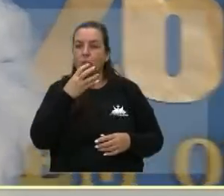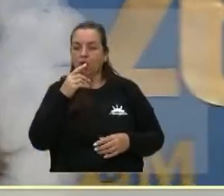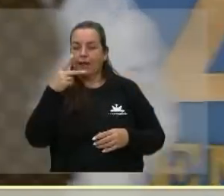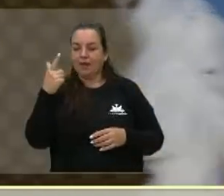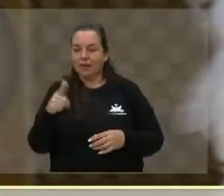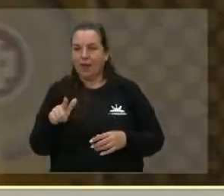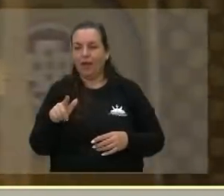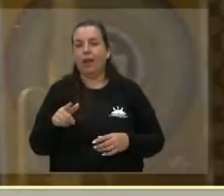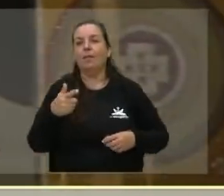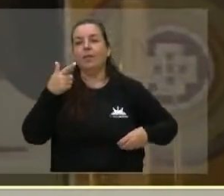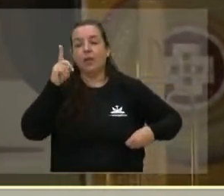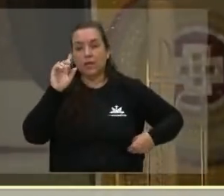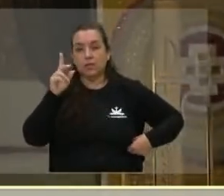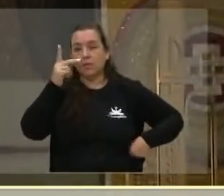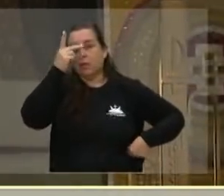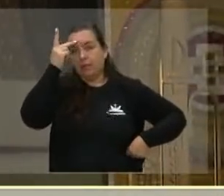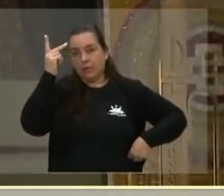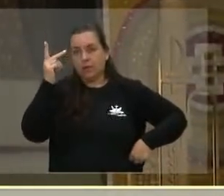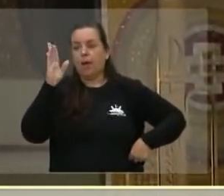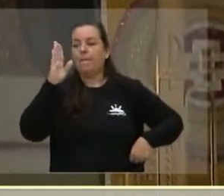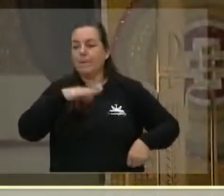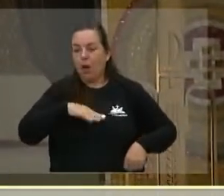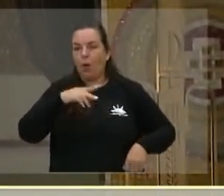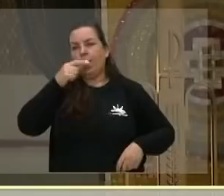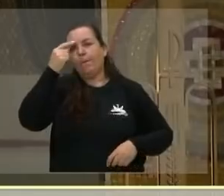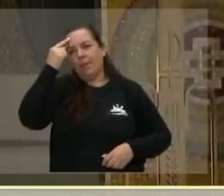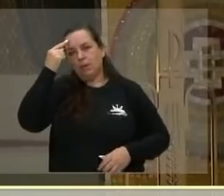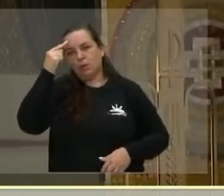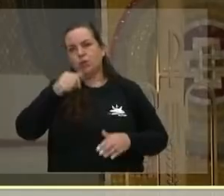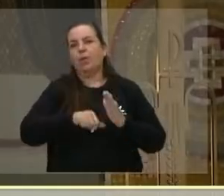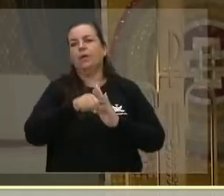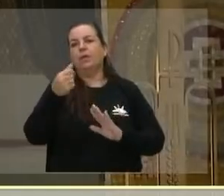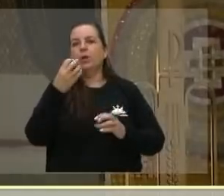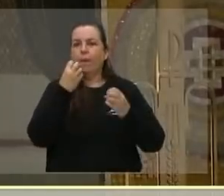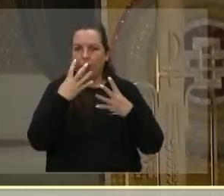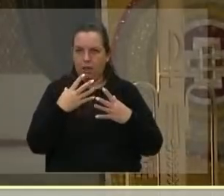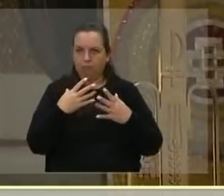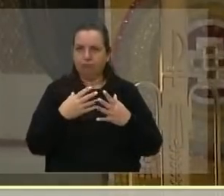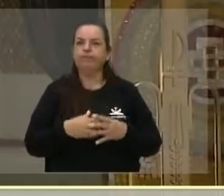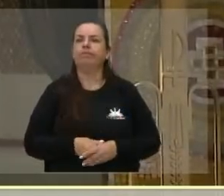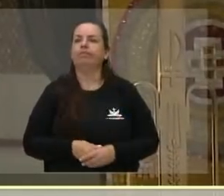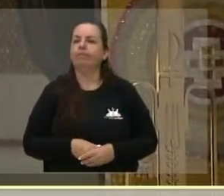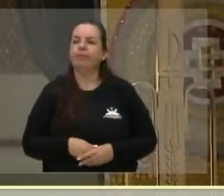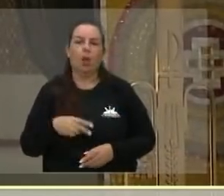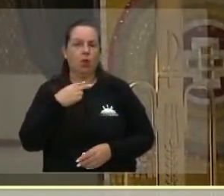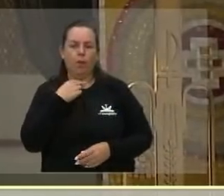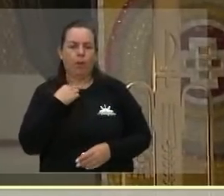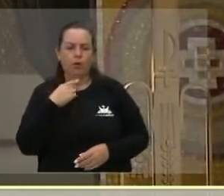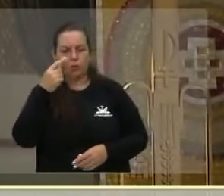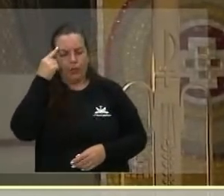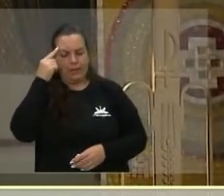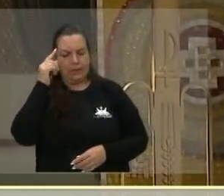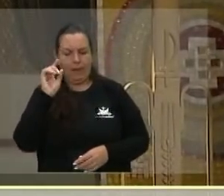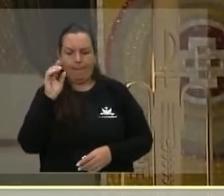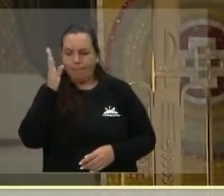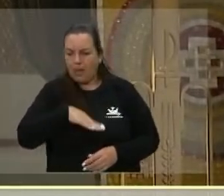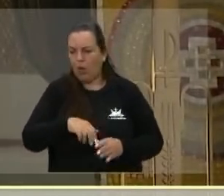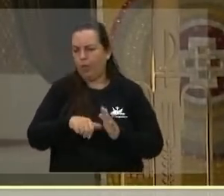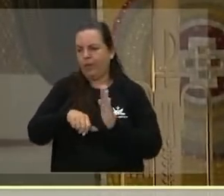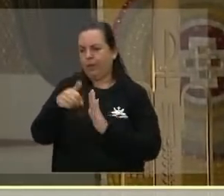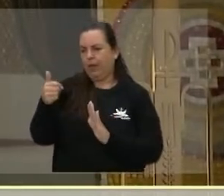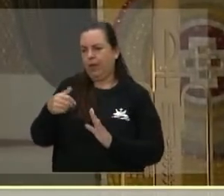antes de pensar mal eu penso bem oi eita peste